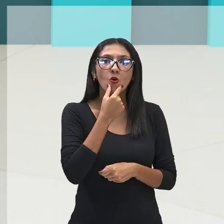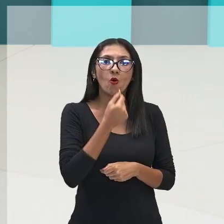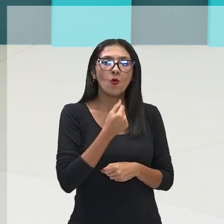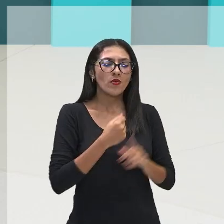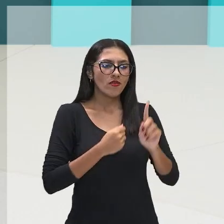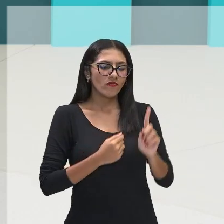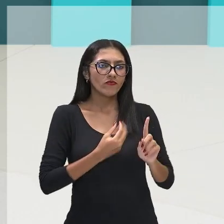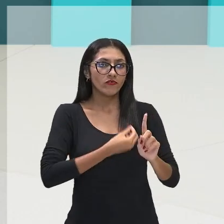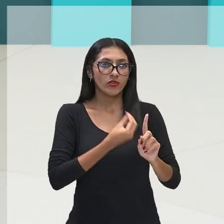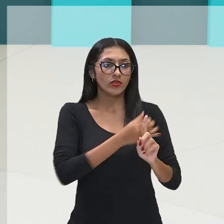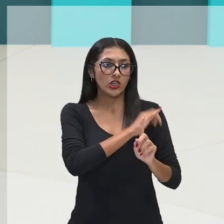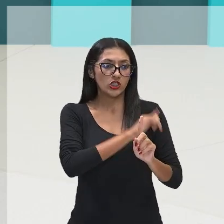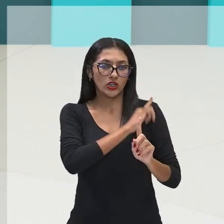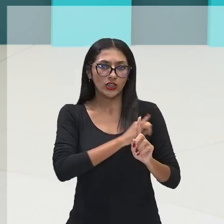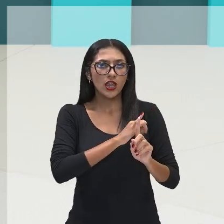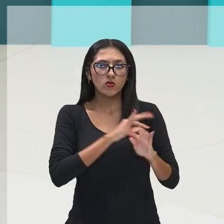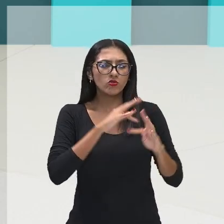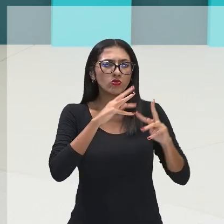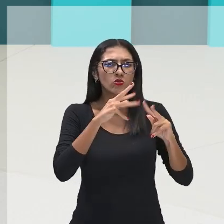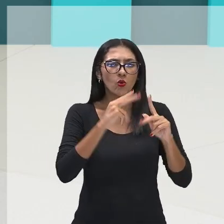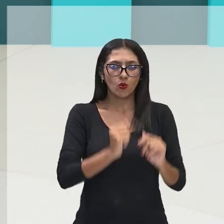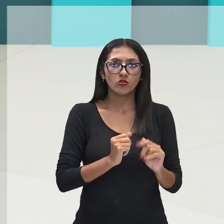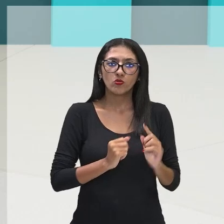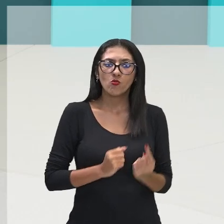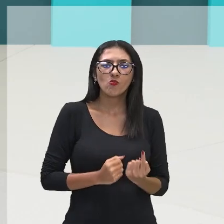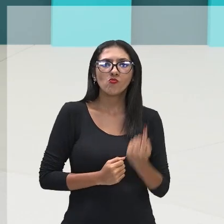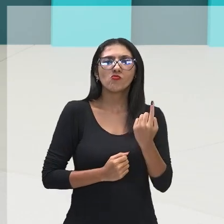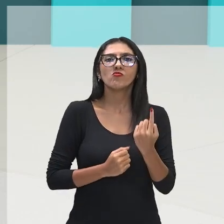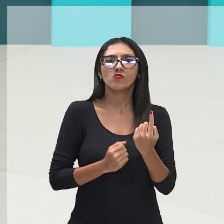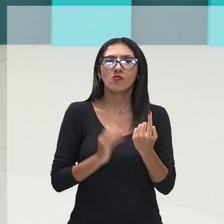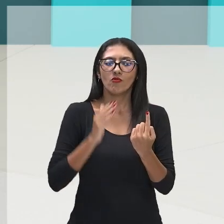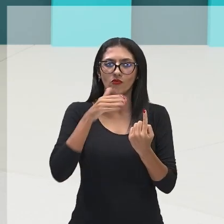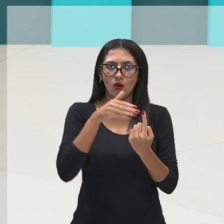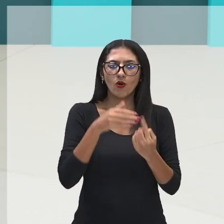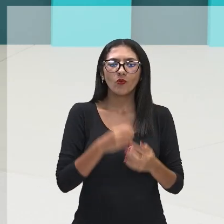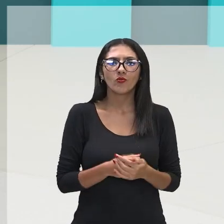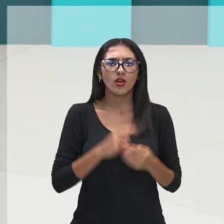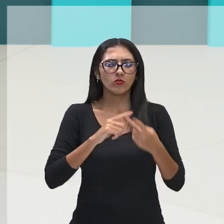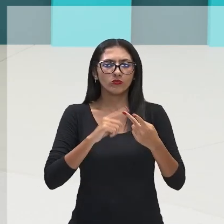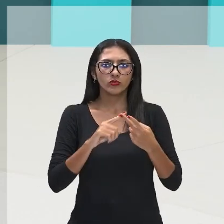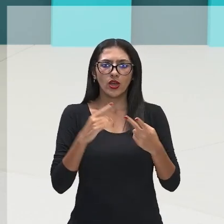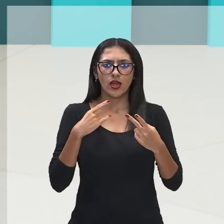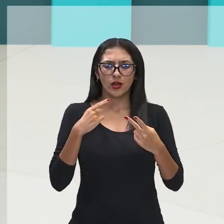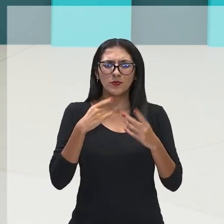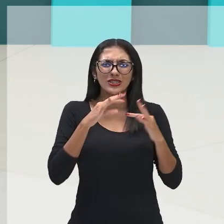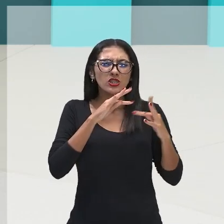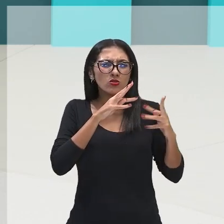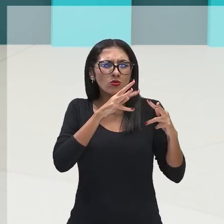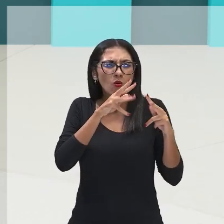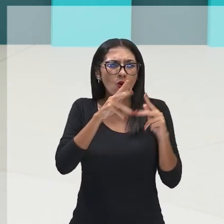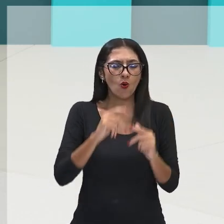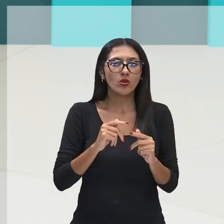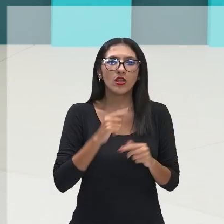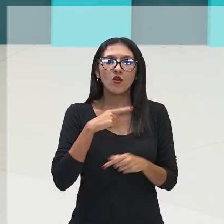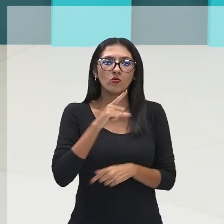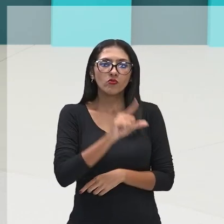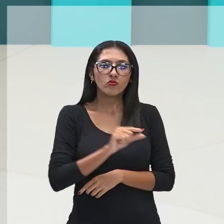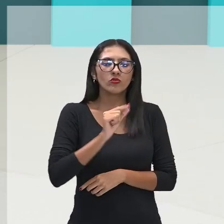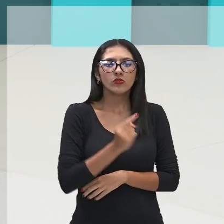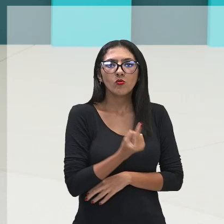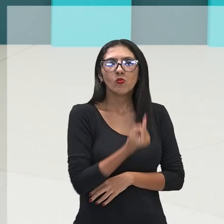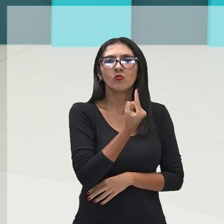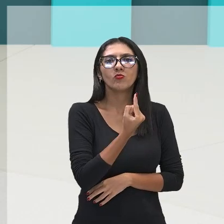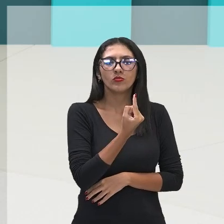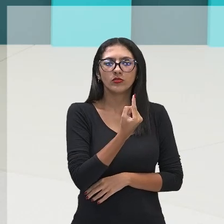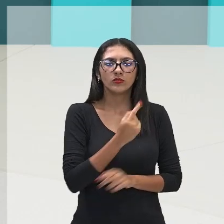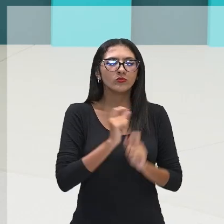falando do menino que amei. De todas as blusas que estavam baratas, eu estou falando de quem especificamente, ou